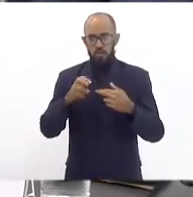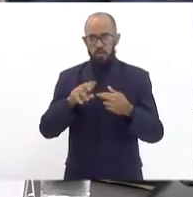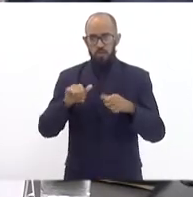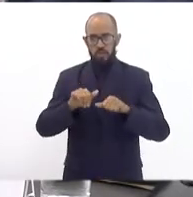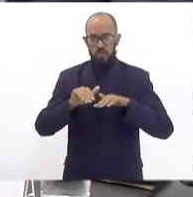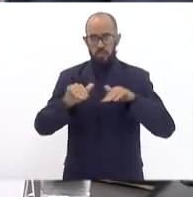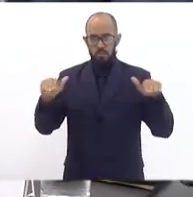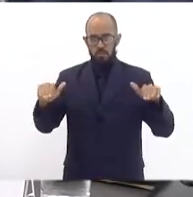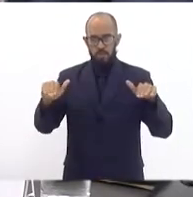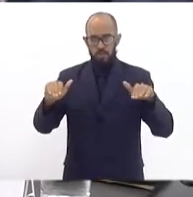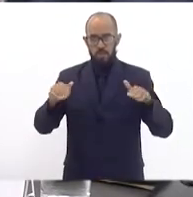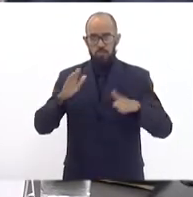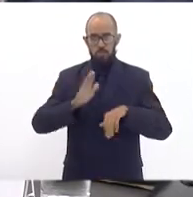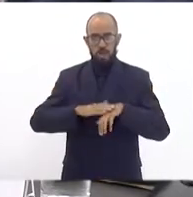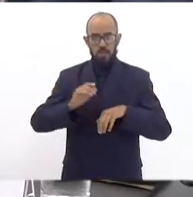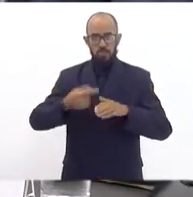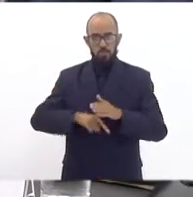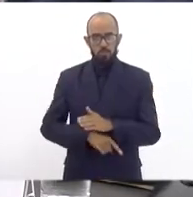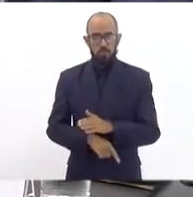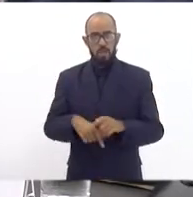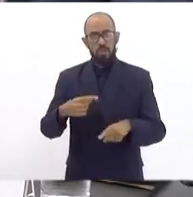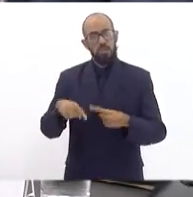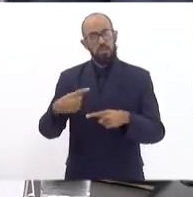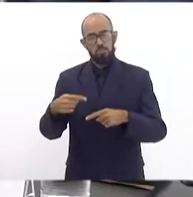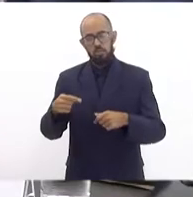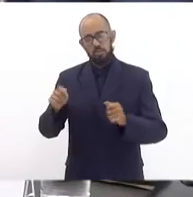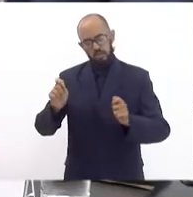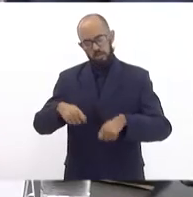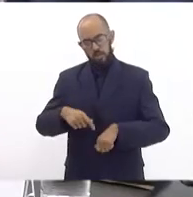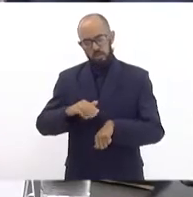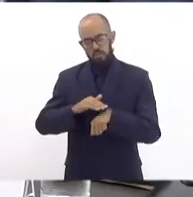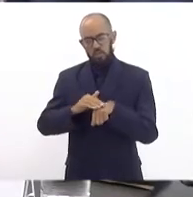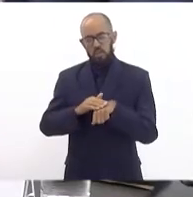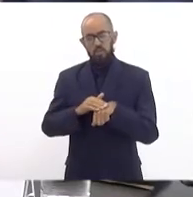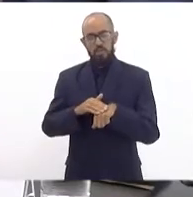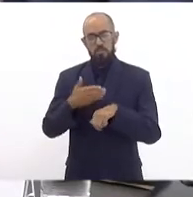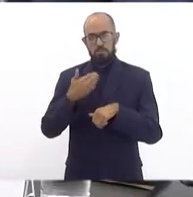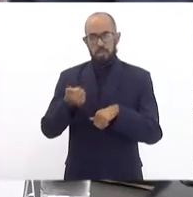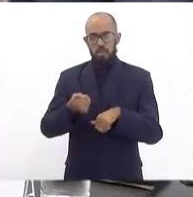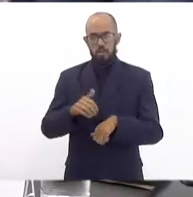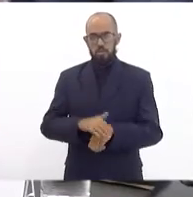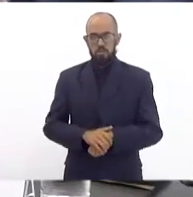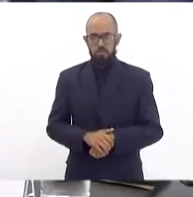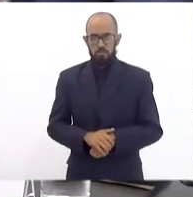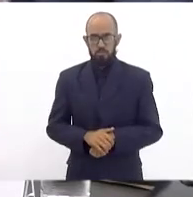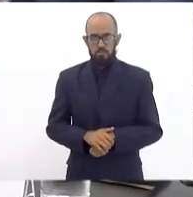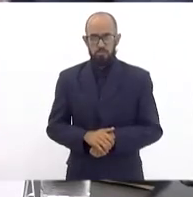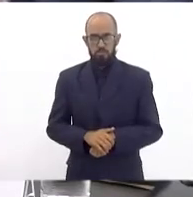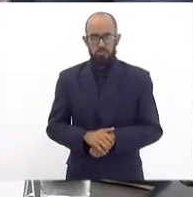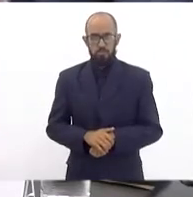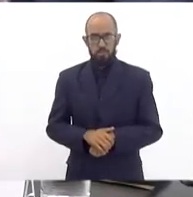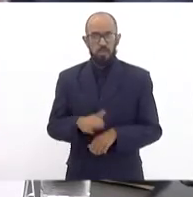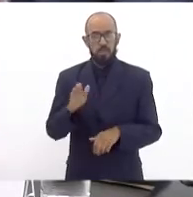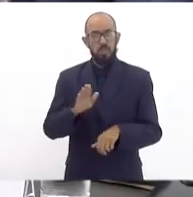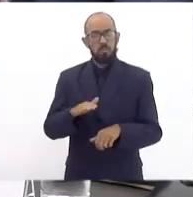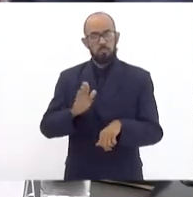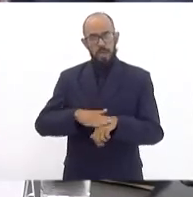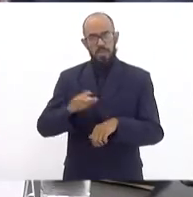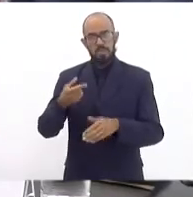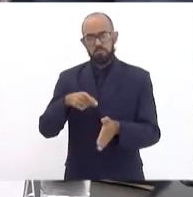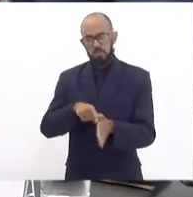mais aprofundada e aí nós vamos poder fazer com mais profundidade, também lendo os aditivos, as perguntas